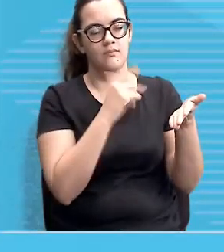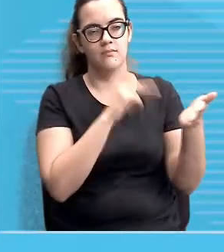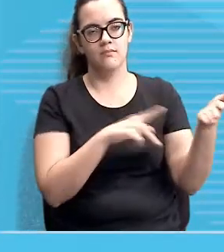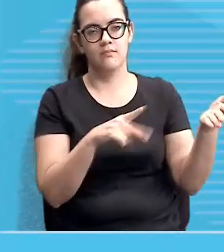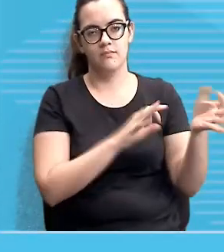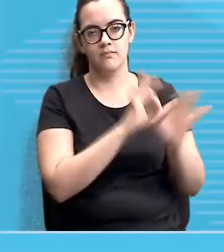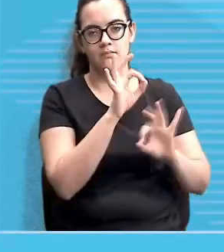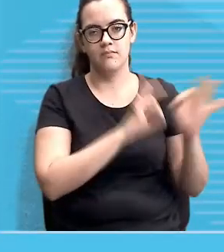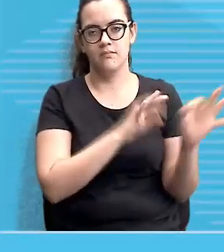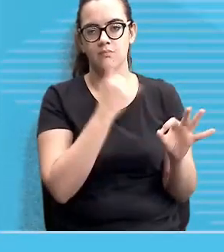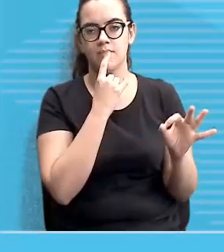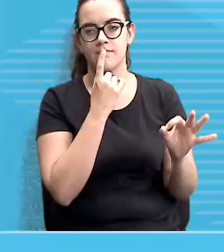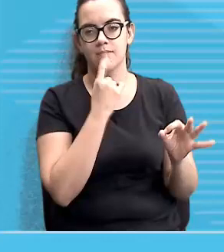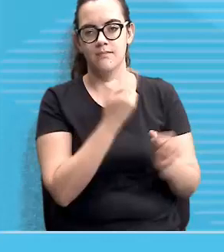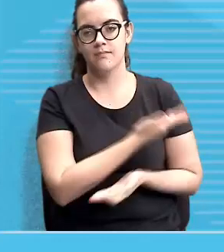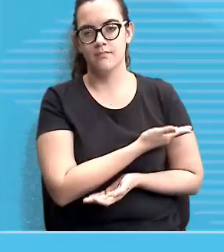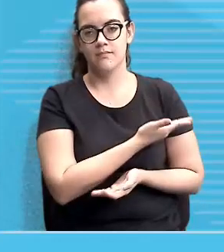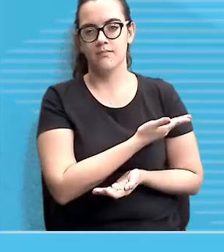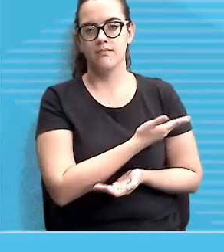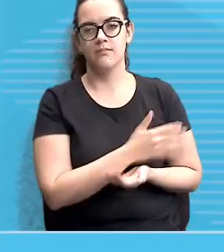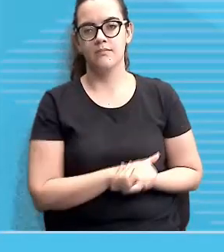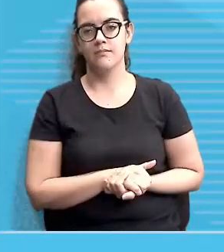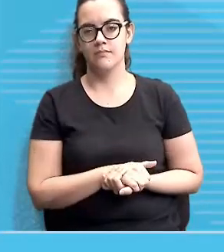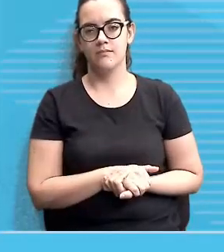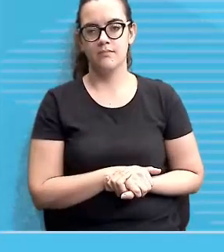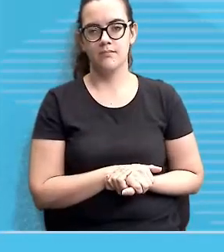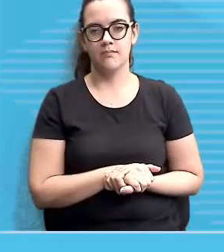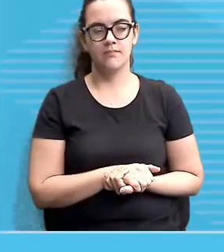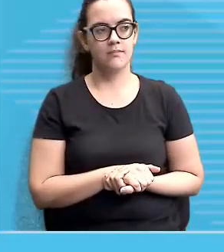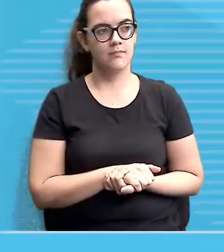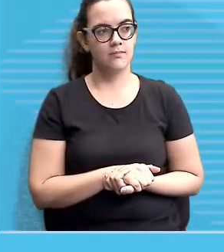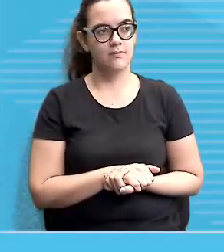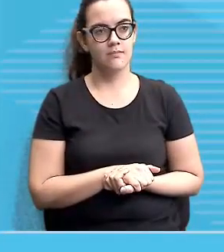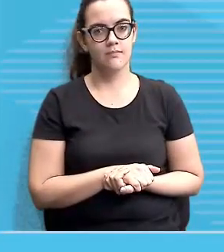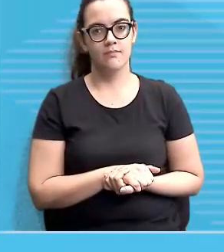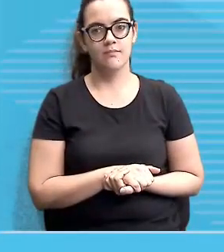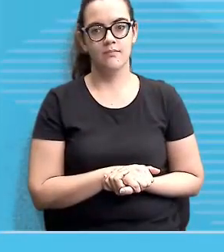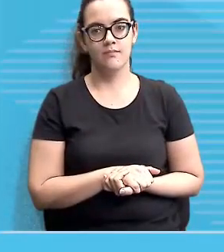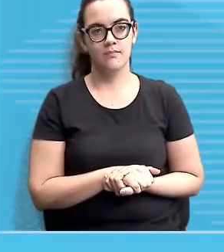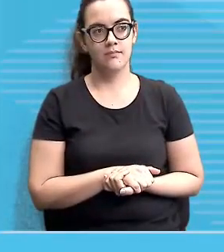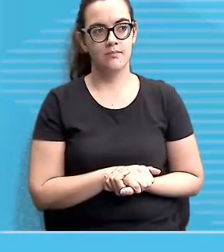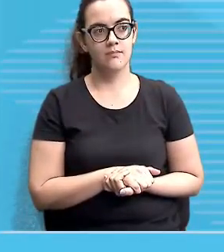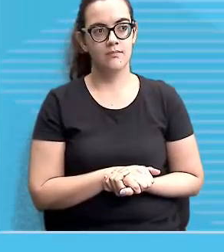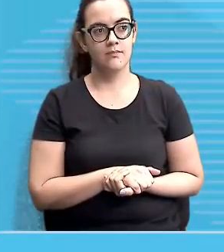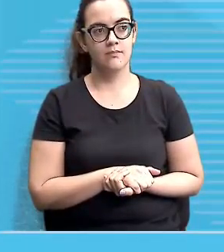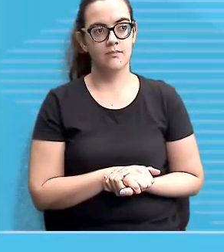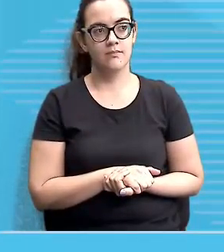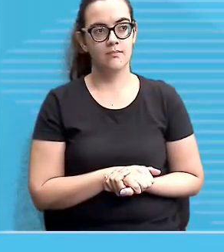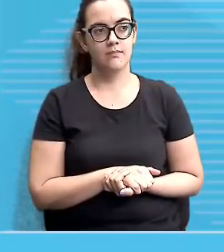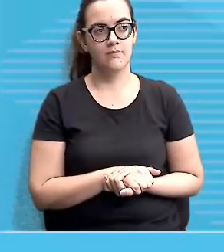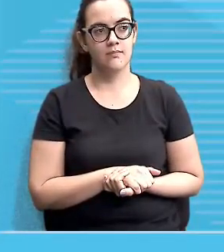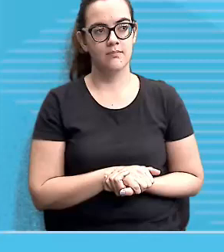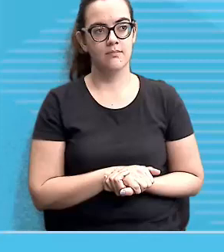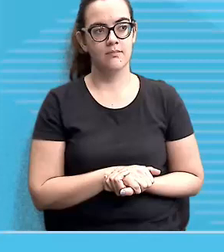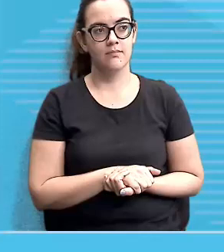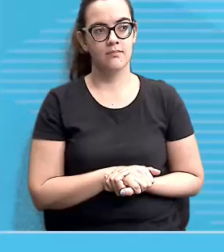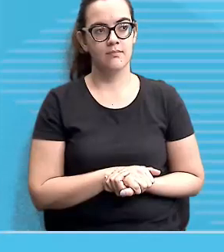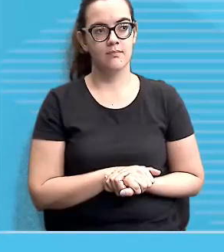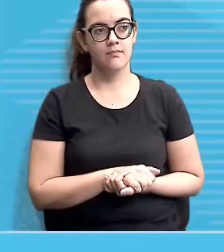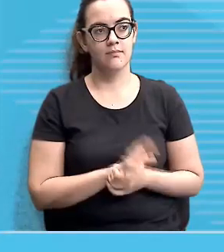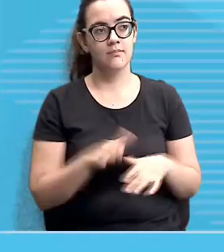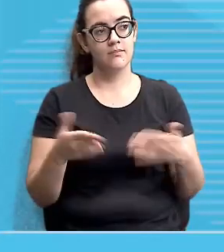calor é mas se aqui na unidade tinha dele estiver